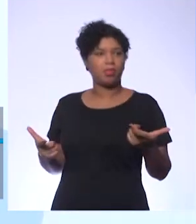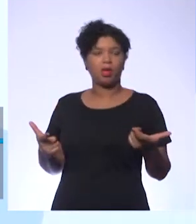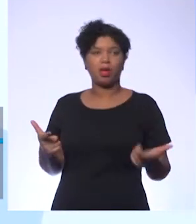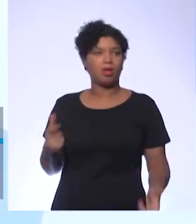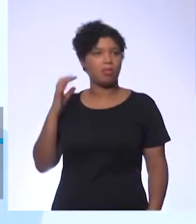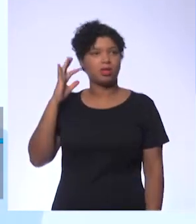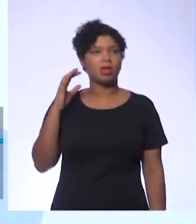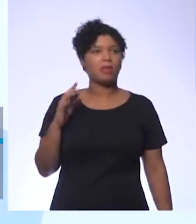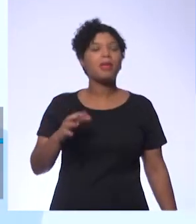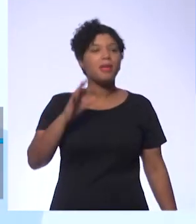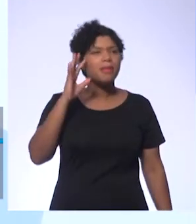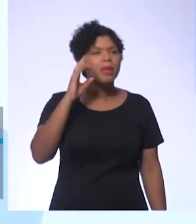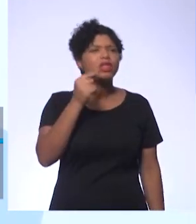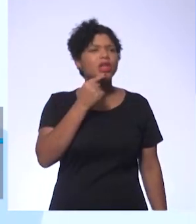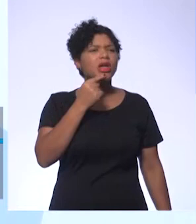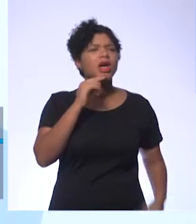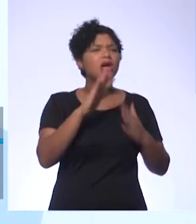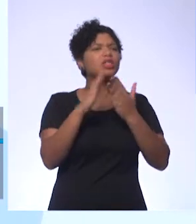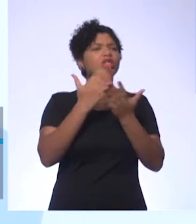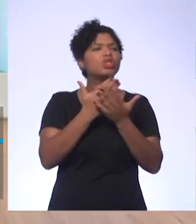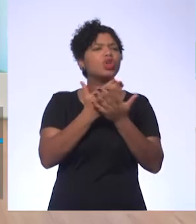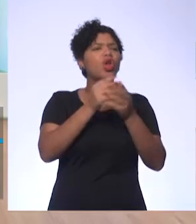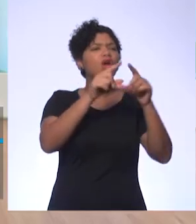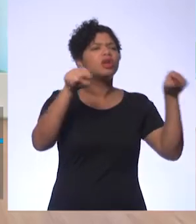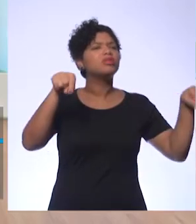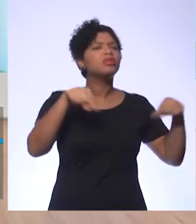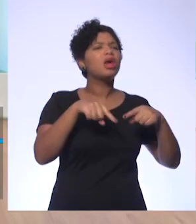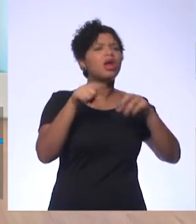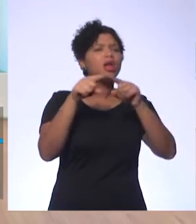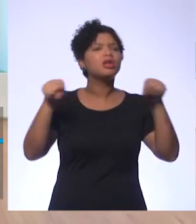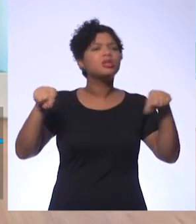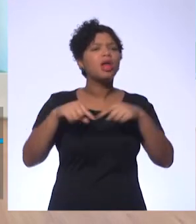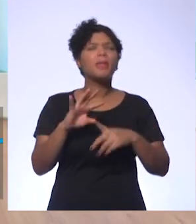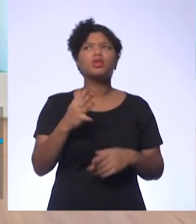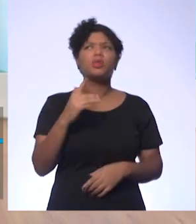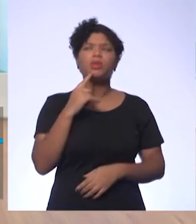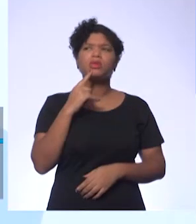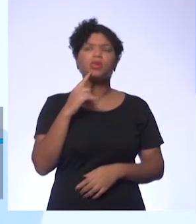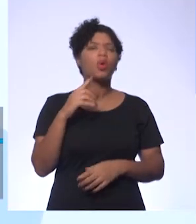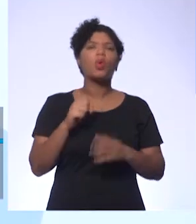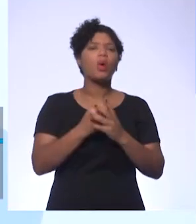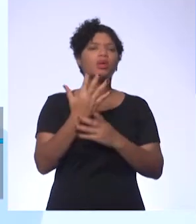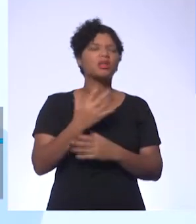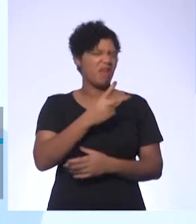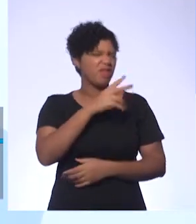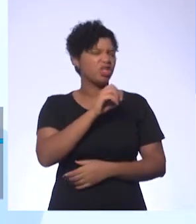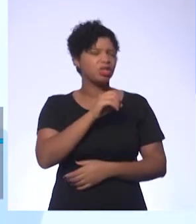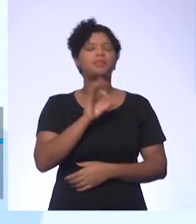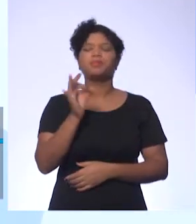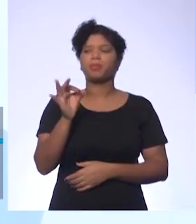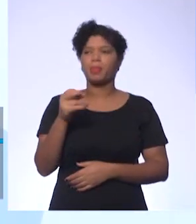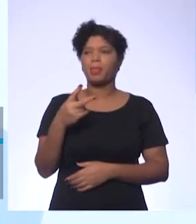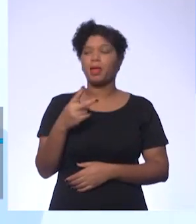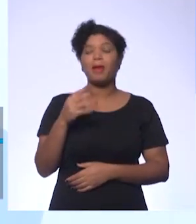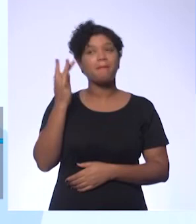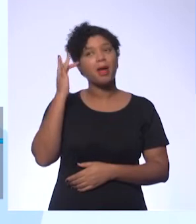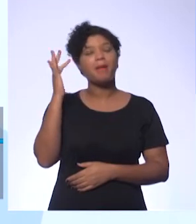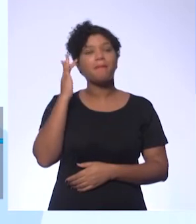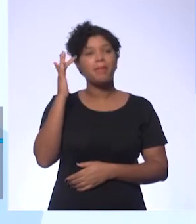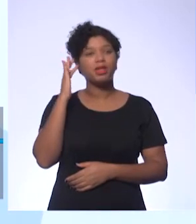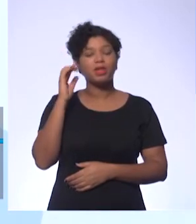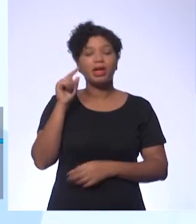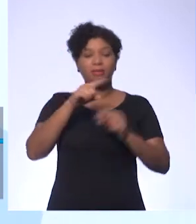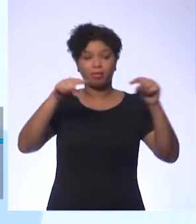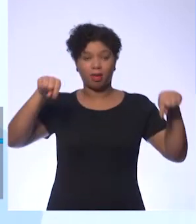Uma escola normalmente tem quantas salas, Jana? Umas 20 salas, Umas né? 20 salas. Pensa que na sua sala tem 30 alunos. E